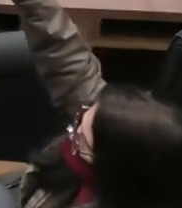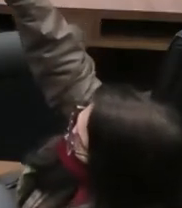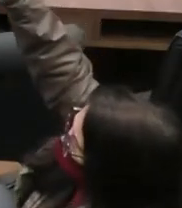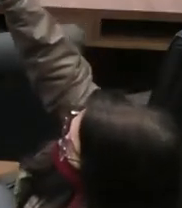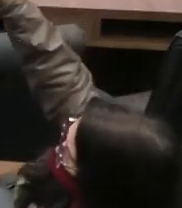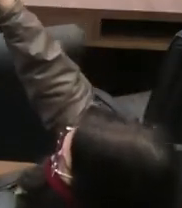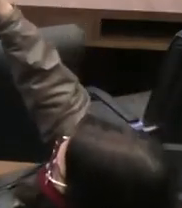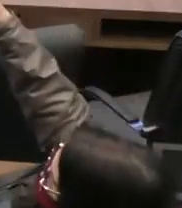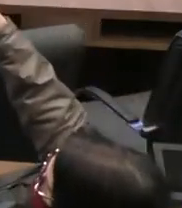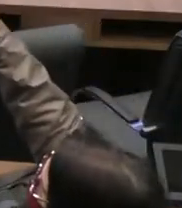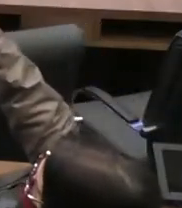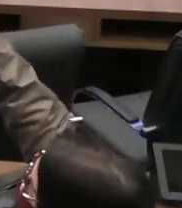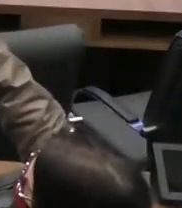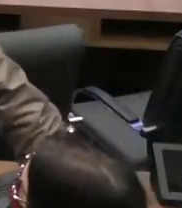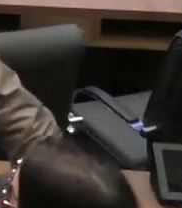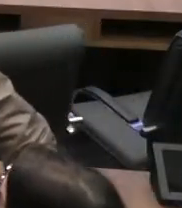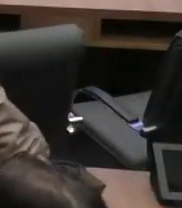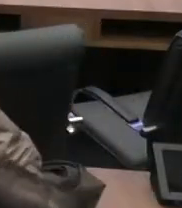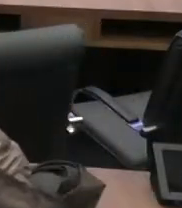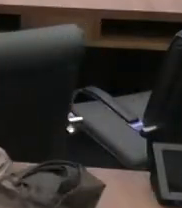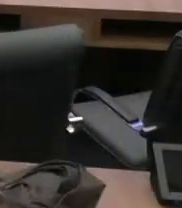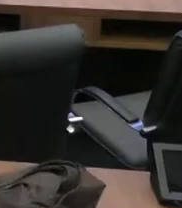E aí